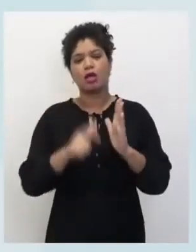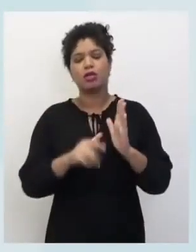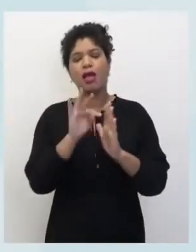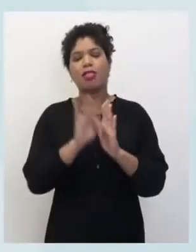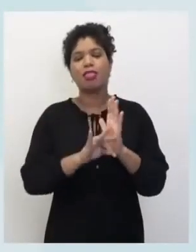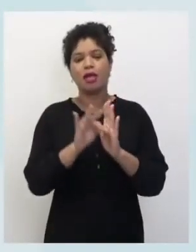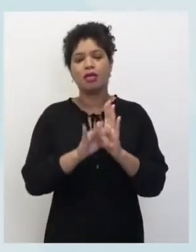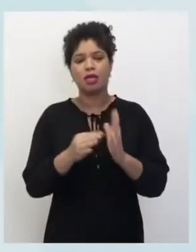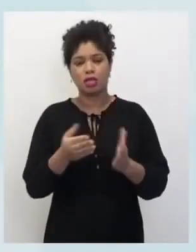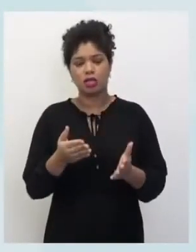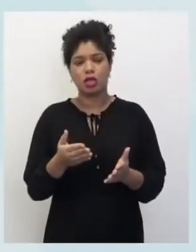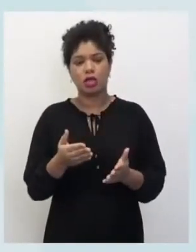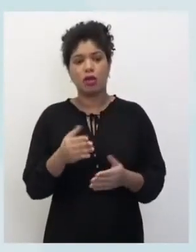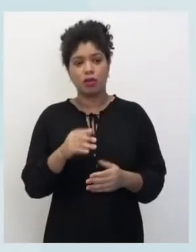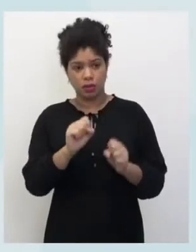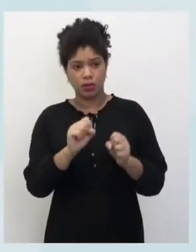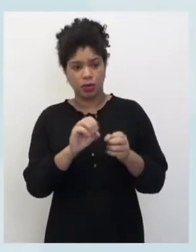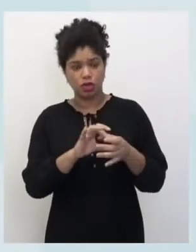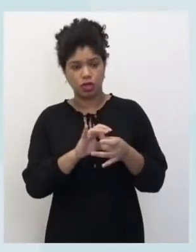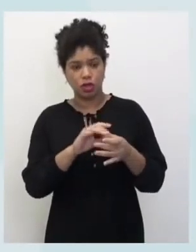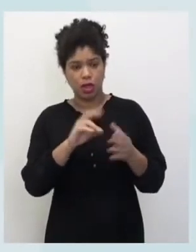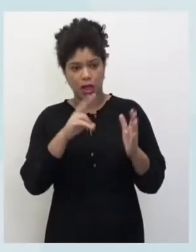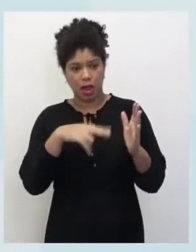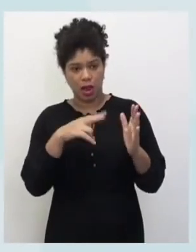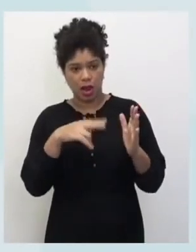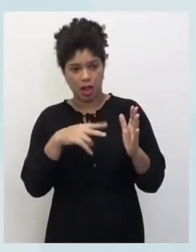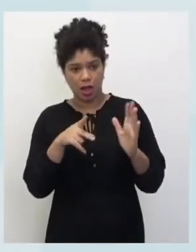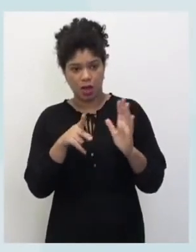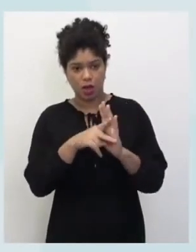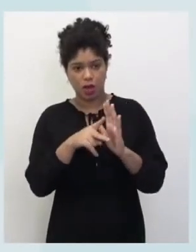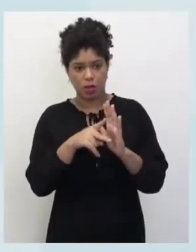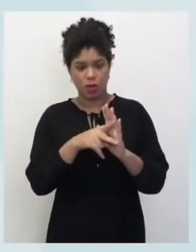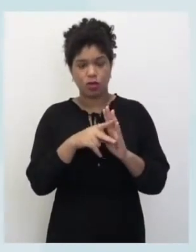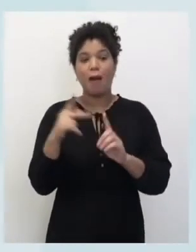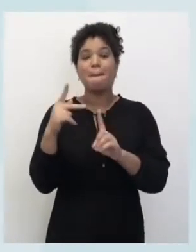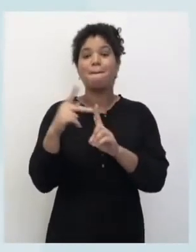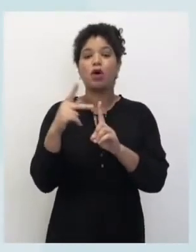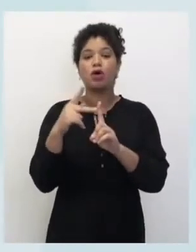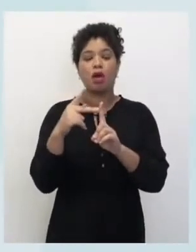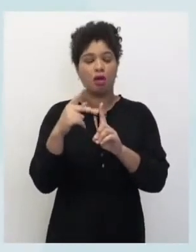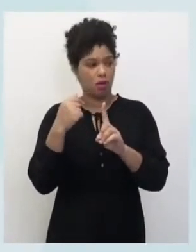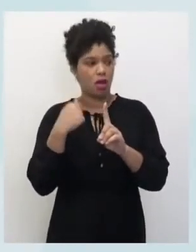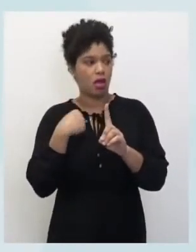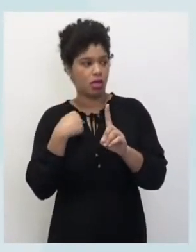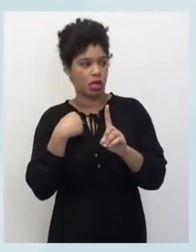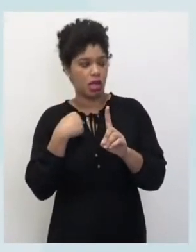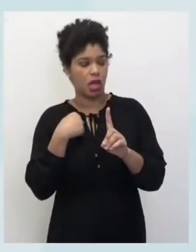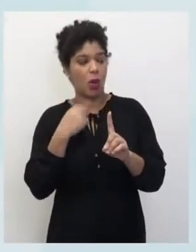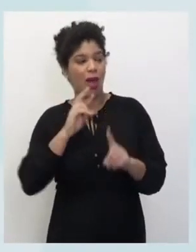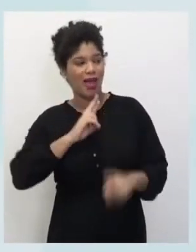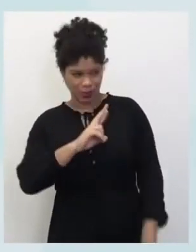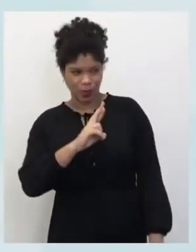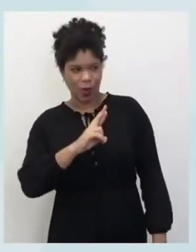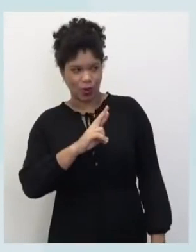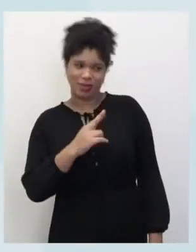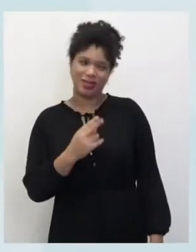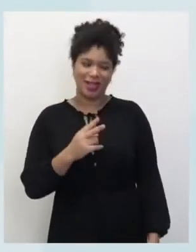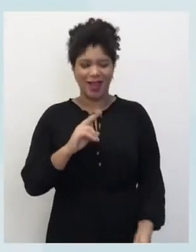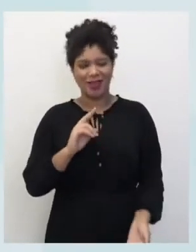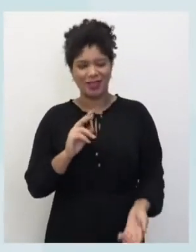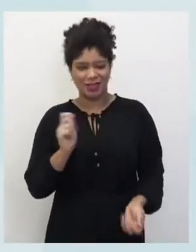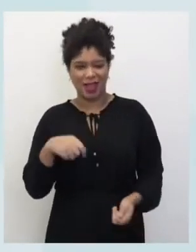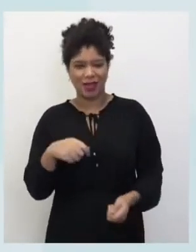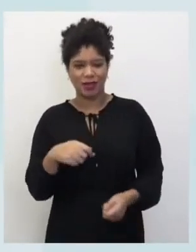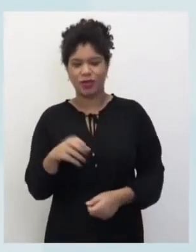favor, você fará a parte do portal Biosistemas e eu faço a resposta do professor John Lucas. Vamos